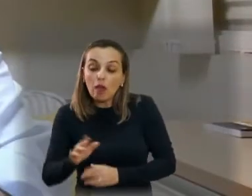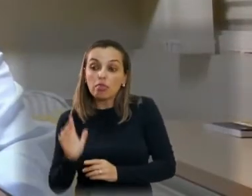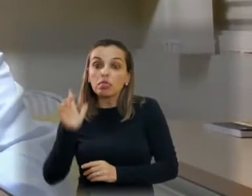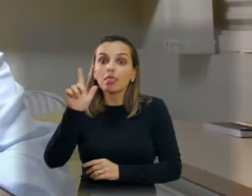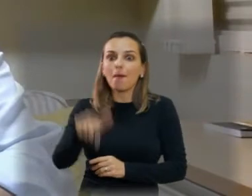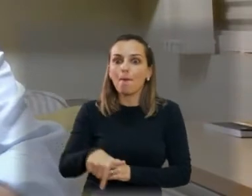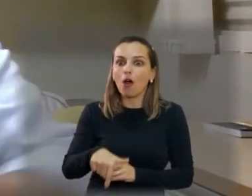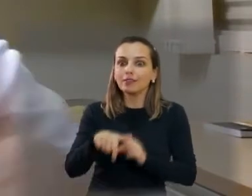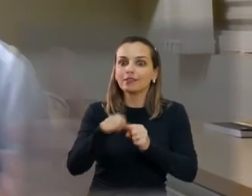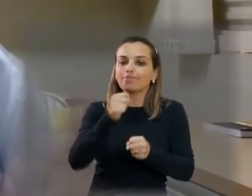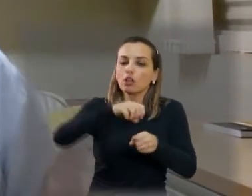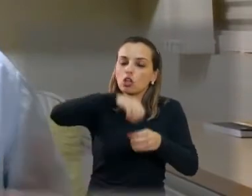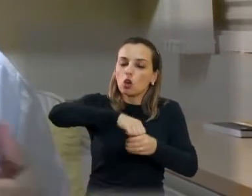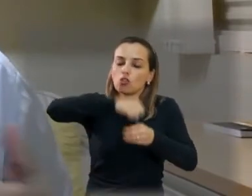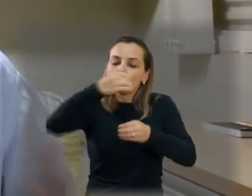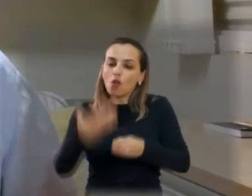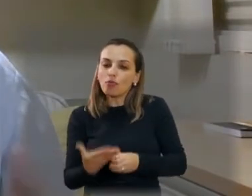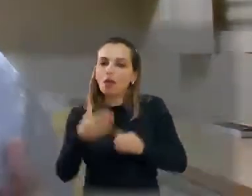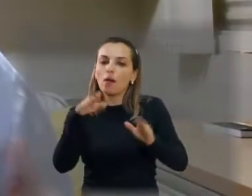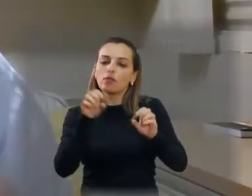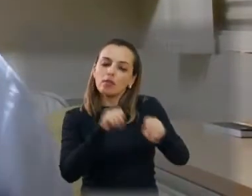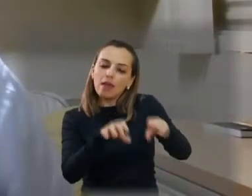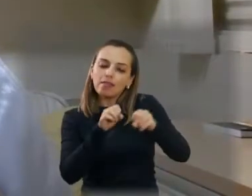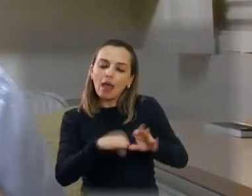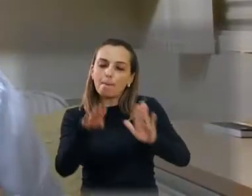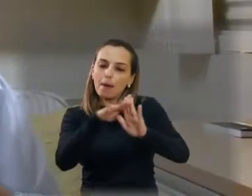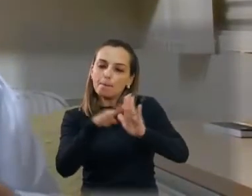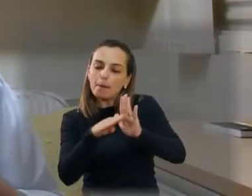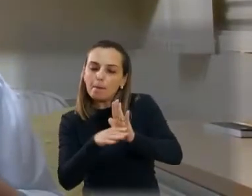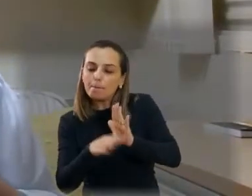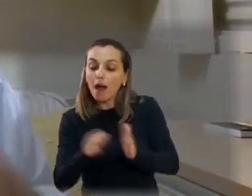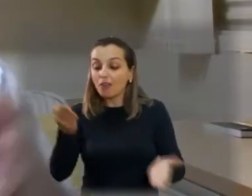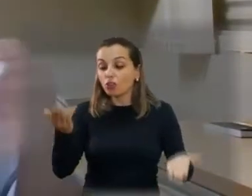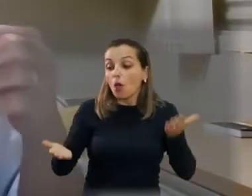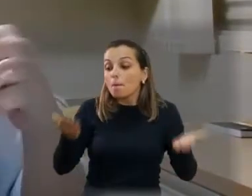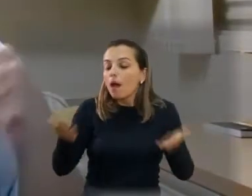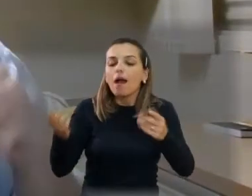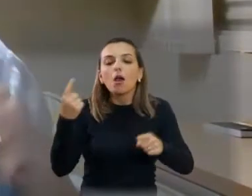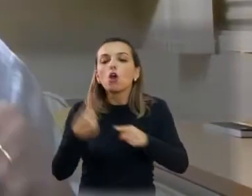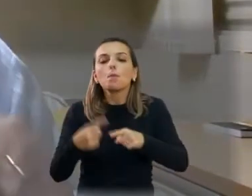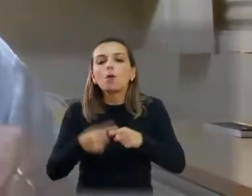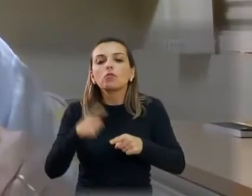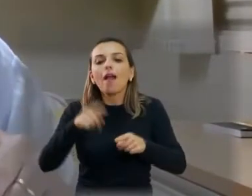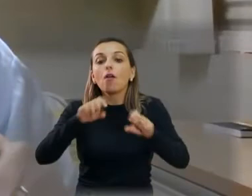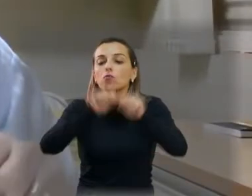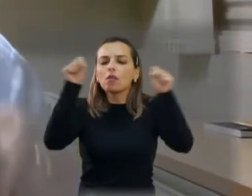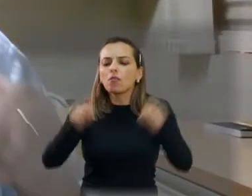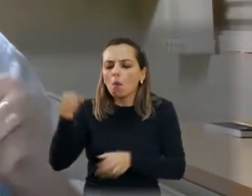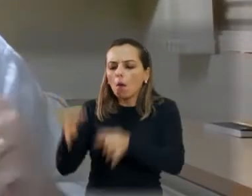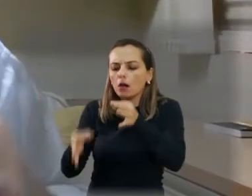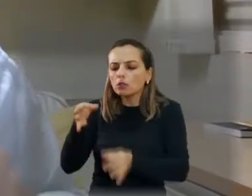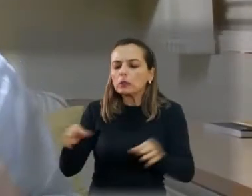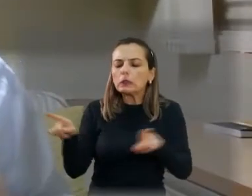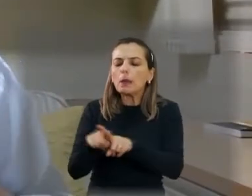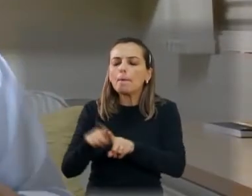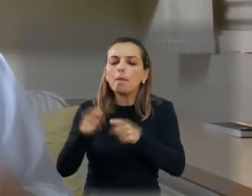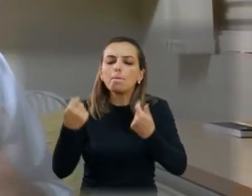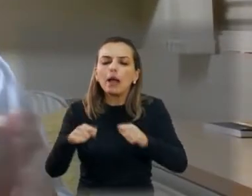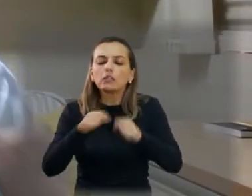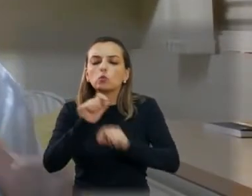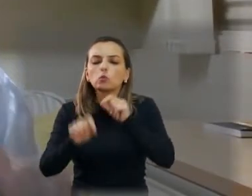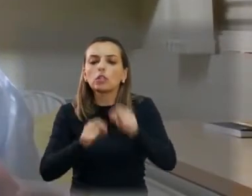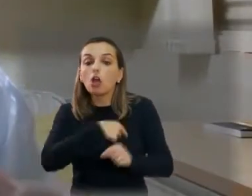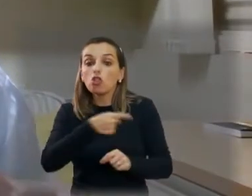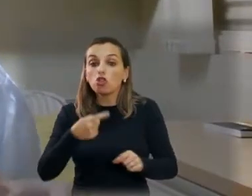no conteúdo. E eu faço esse paralelo, essa analogia, porque eu creio que no sistema de justiça também é preciso que estejamos